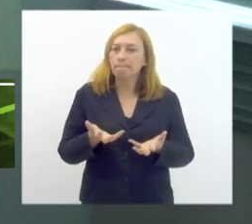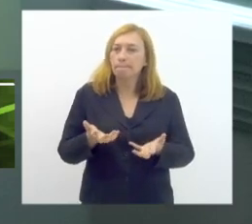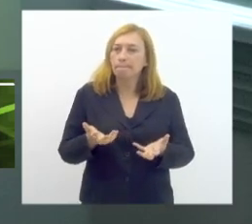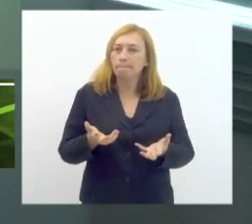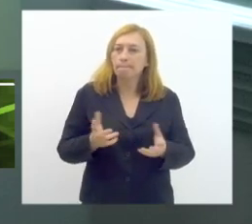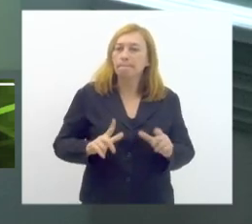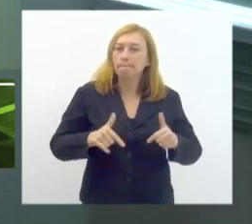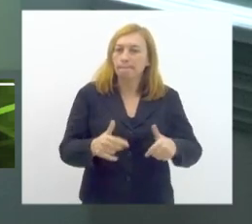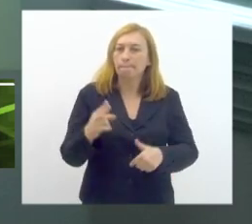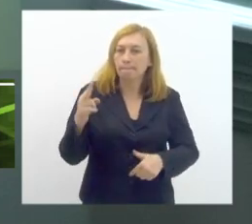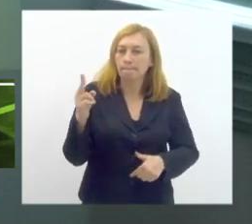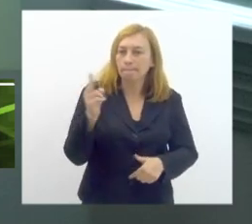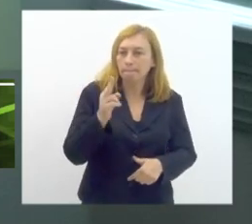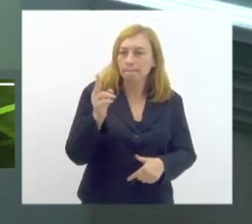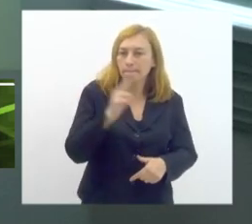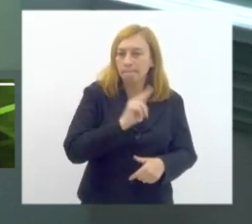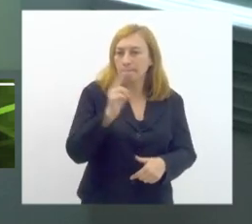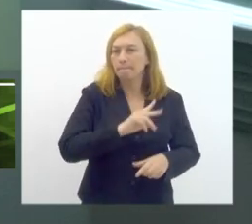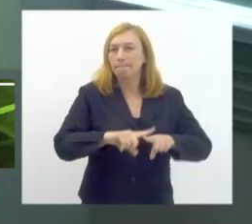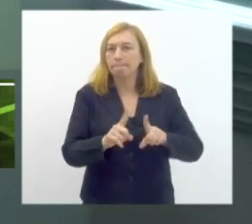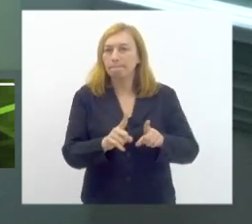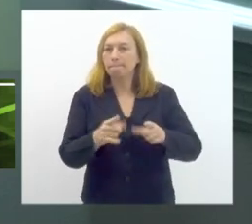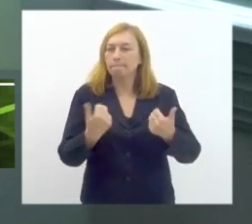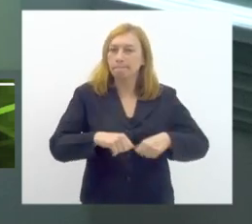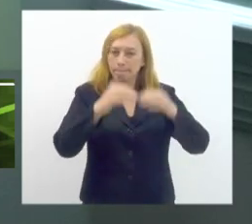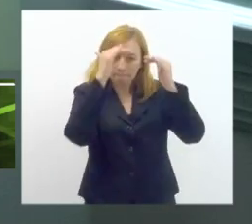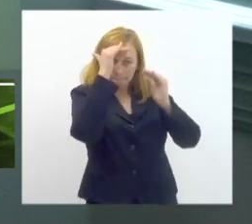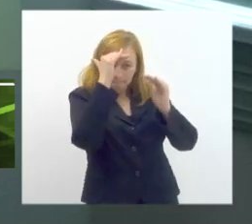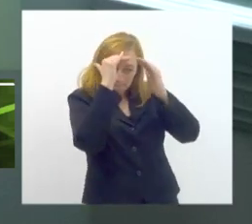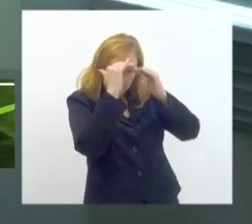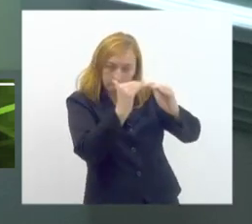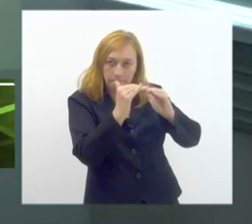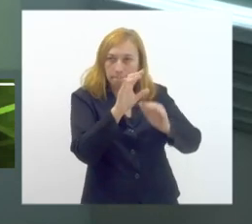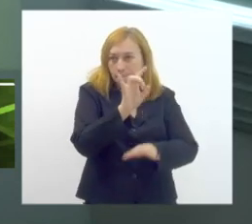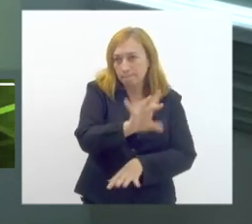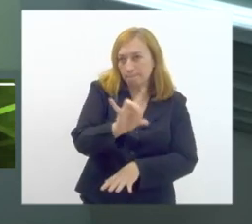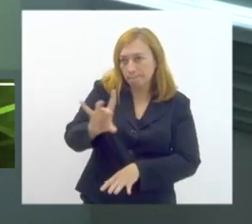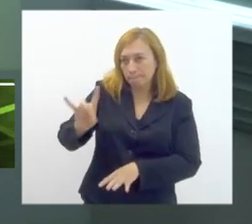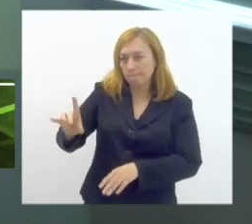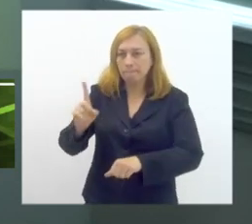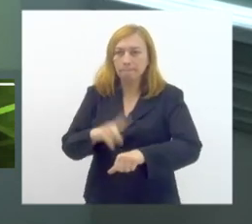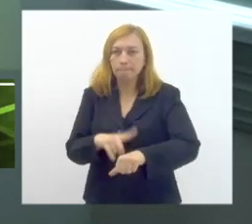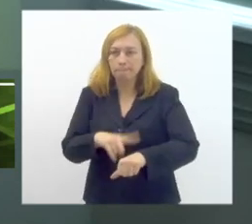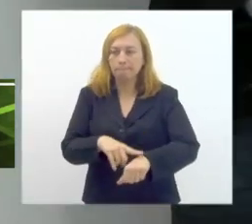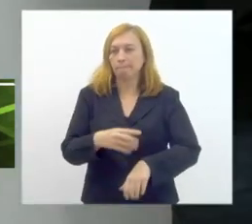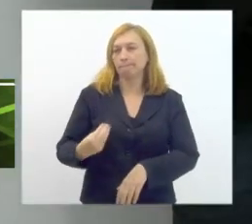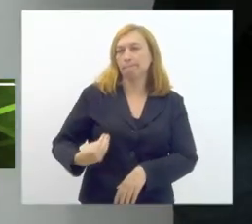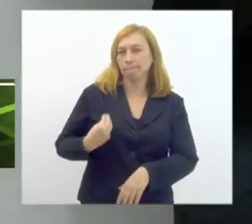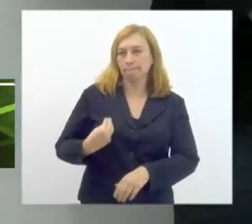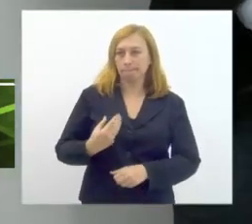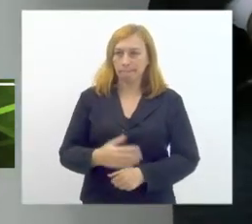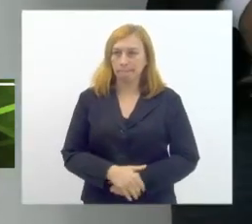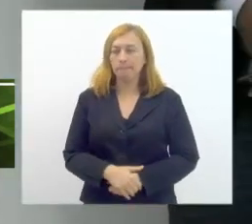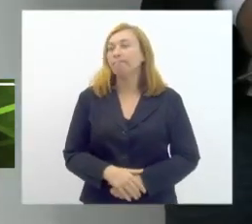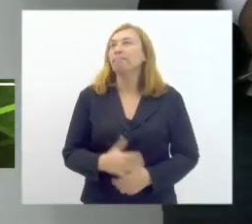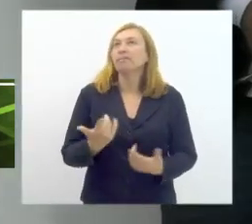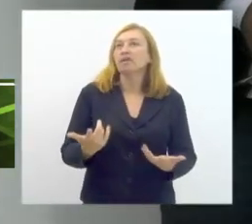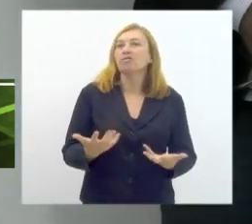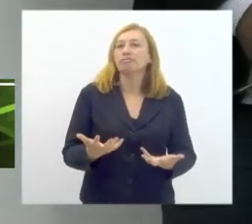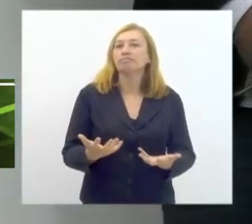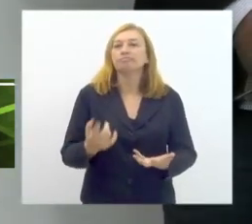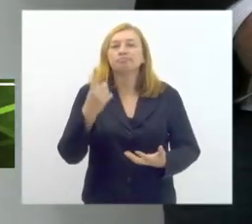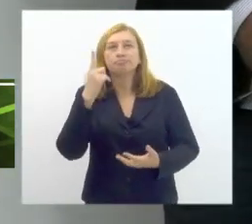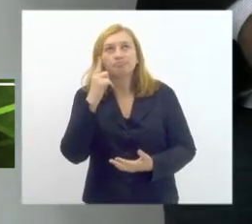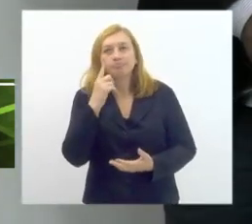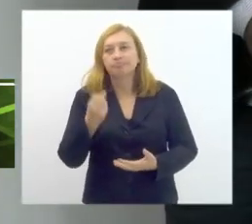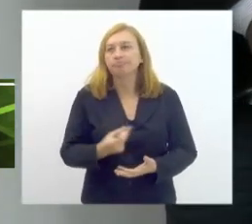mas a gente tem que respeitar as fases de maturação de de cada momento em que cada um está vivendo. Então, não adianta a gente pensar